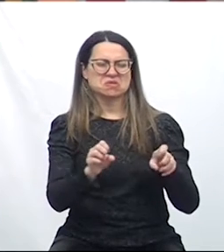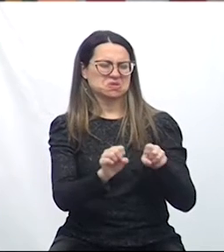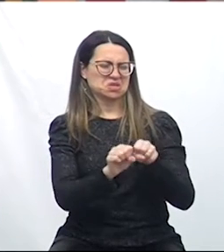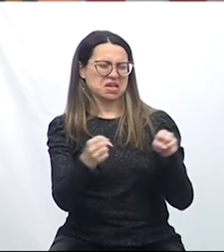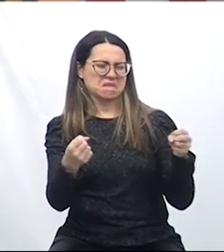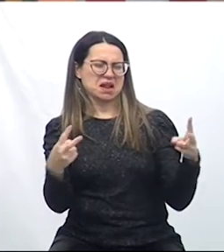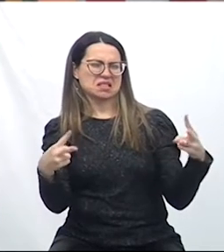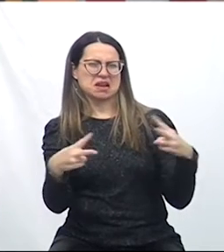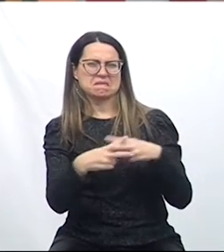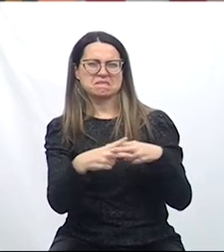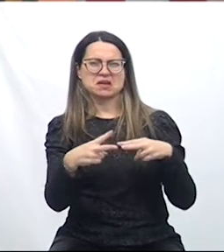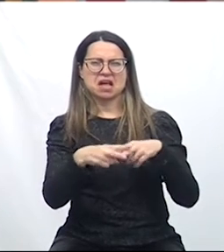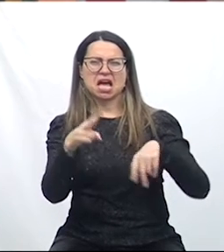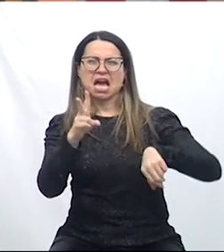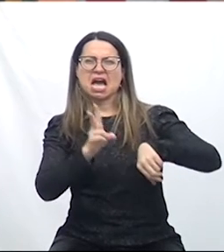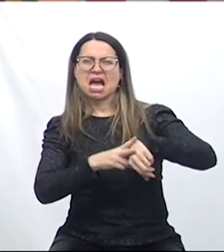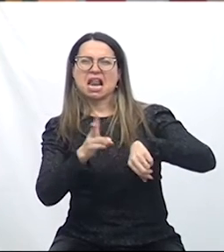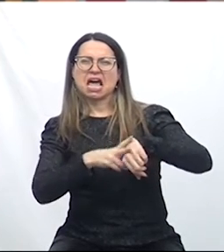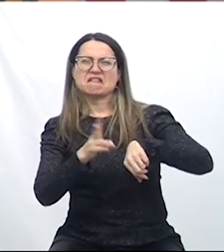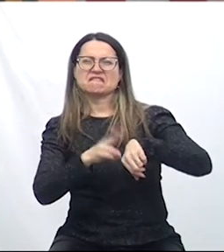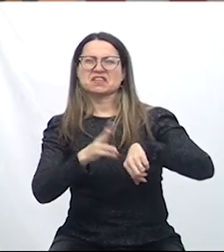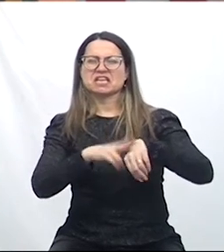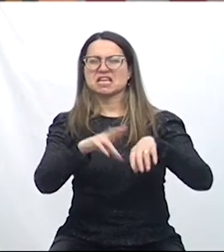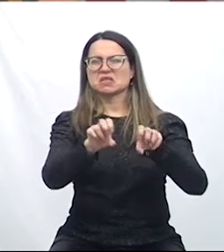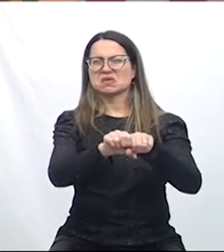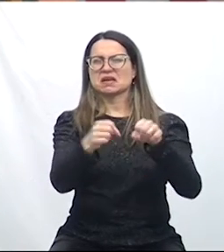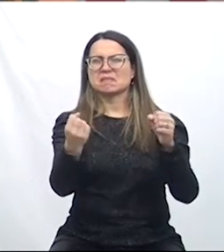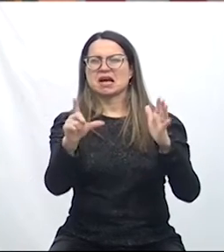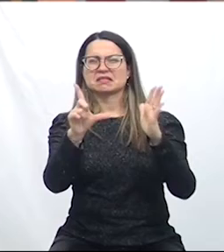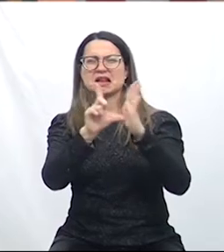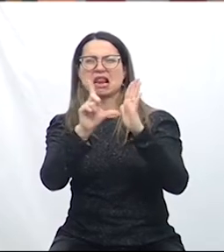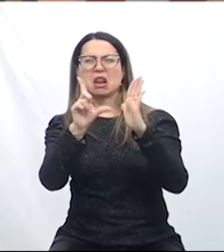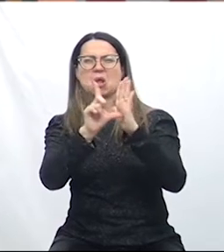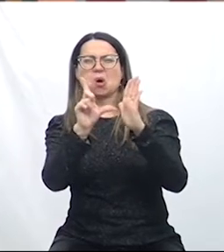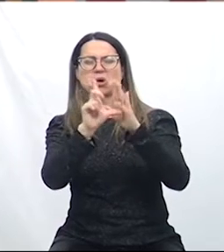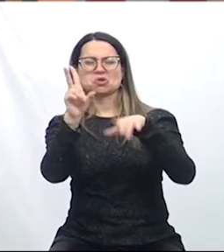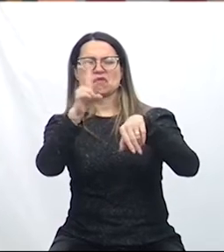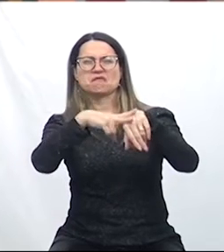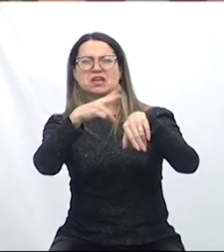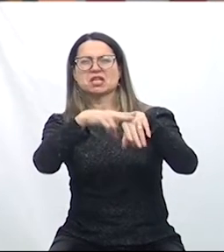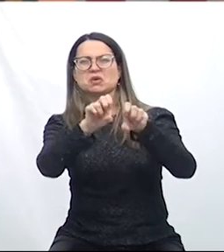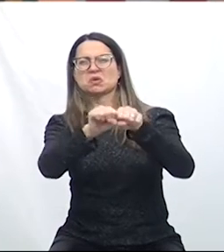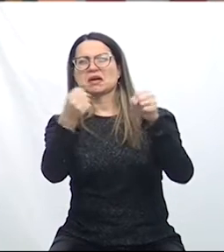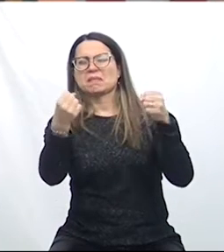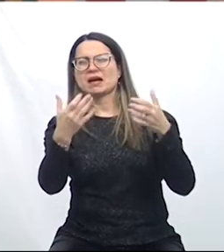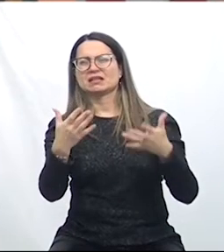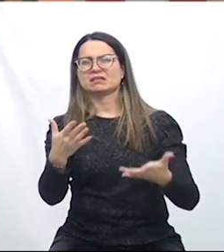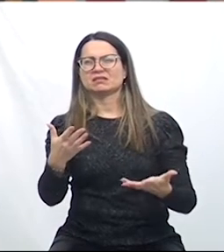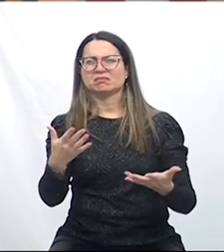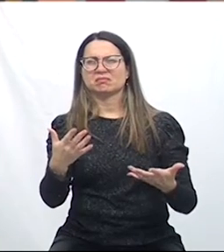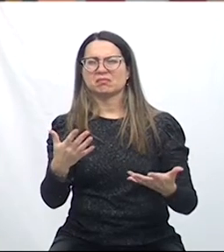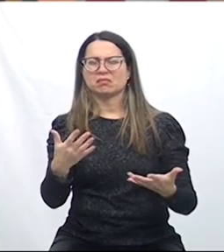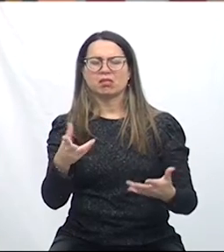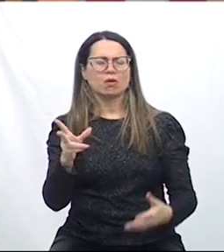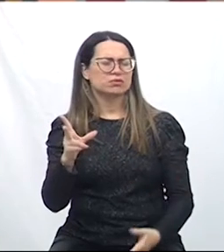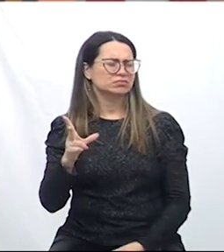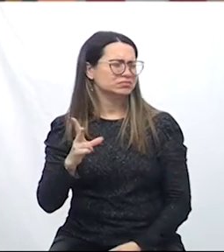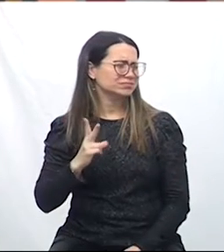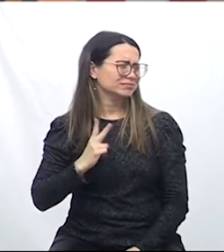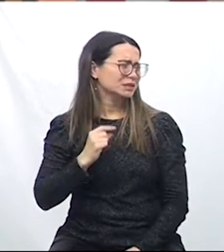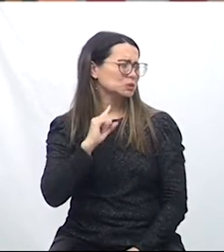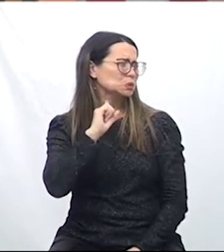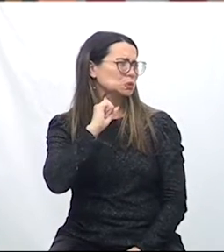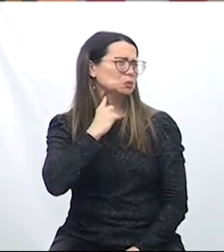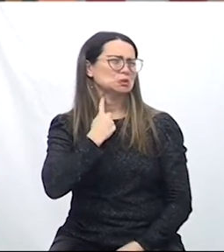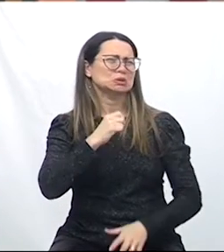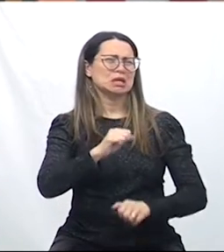Era vidro quebrado, era vitrine de lojas, era um absurdo, era uma sujeira.